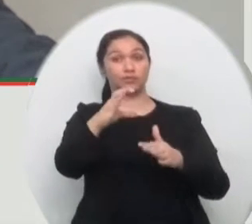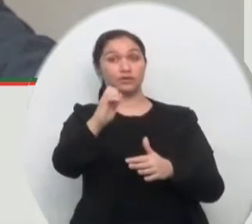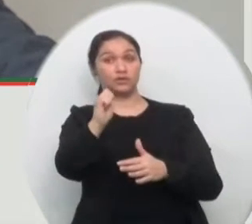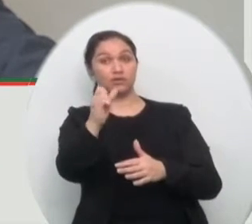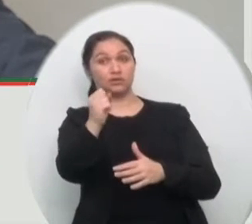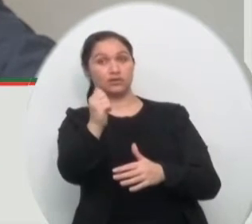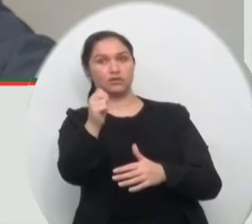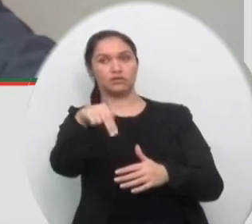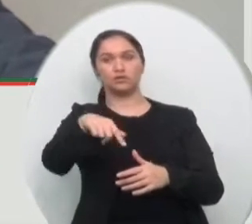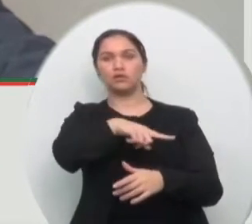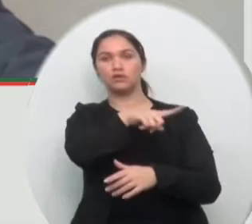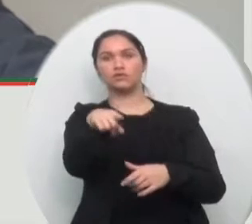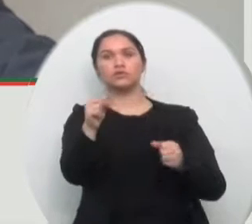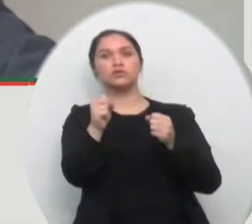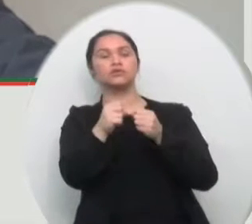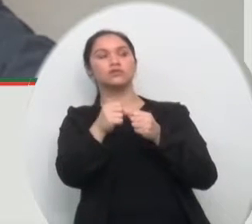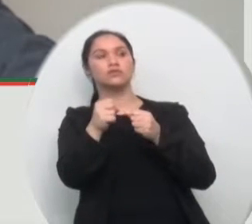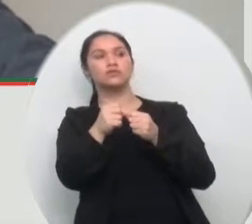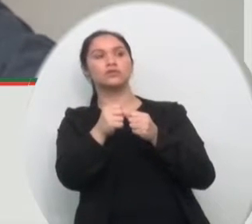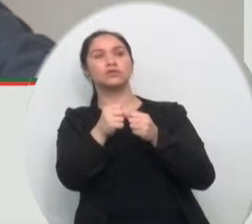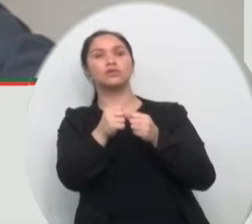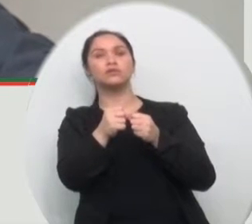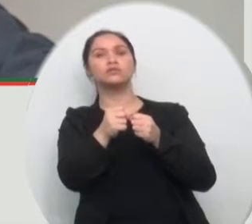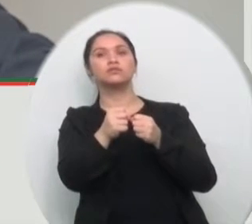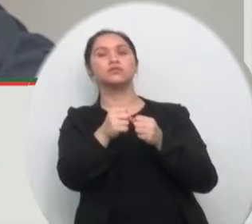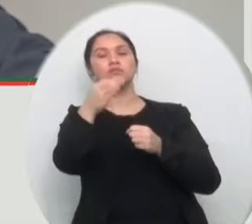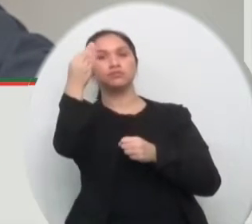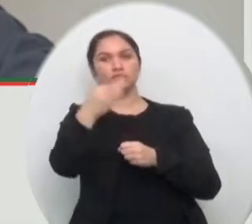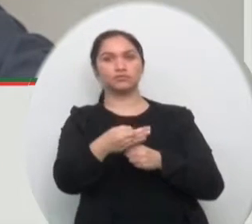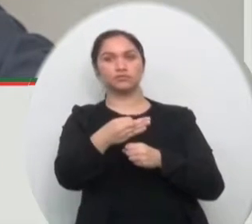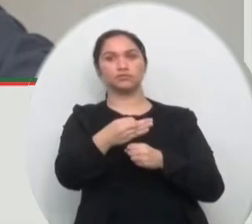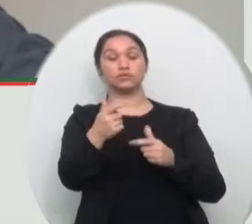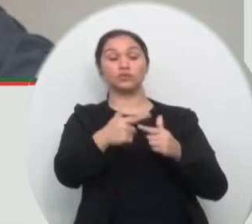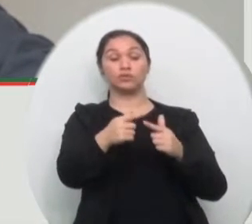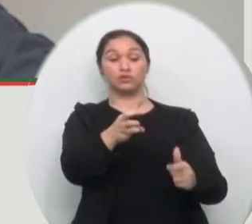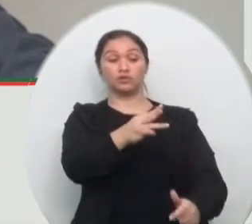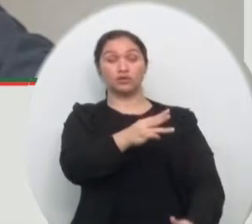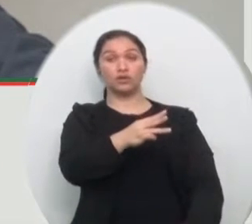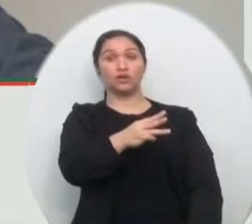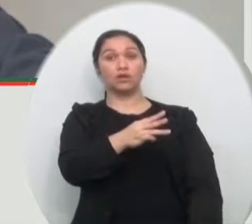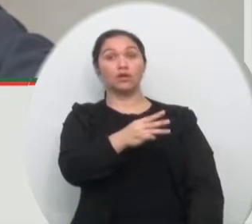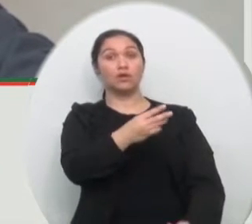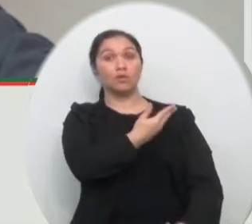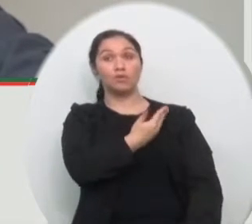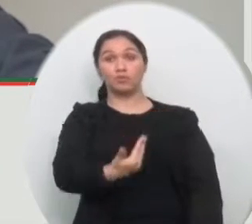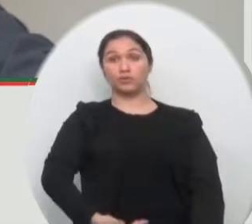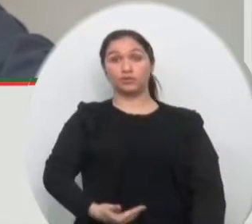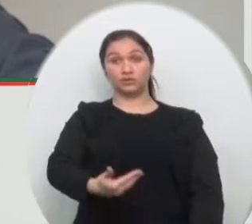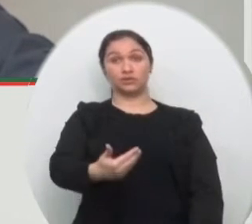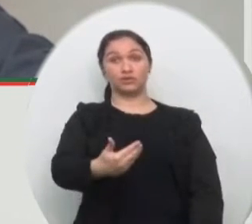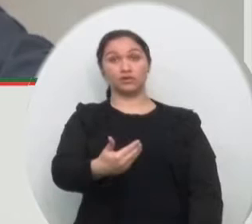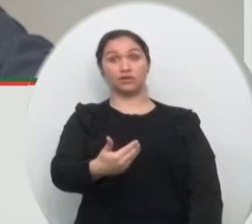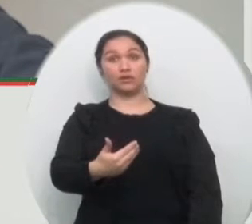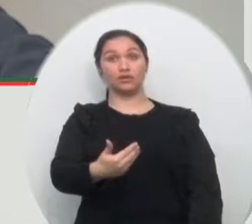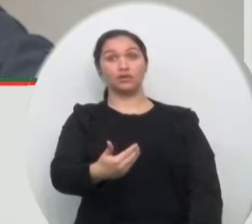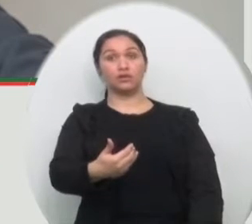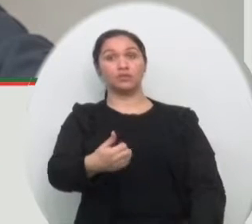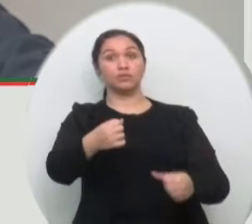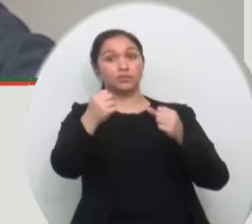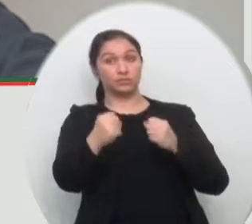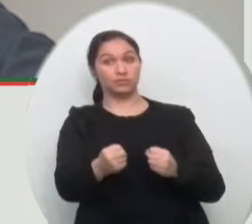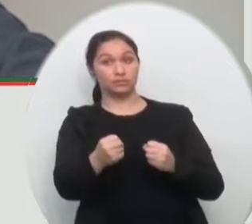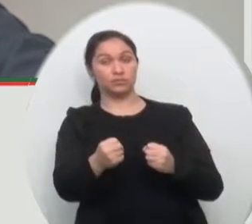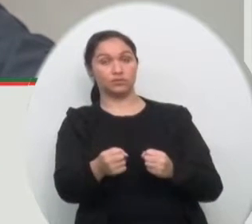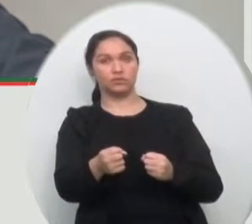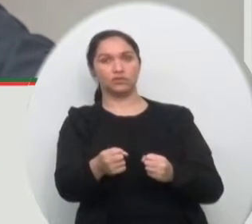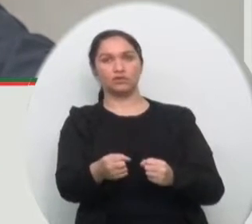tem que fazer a diferença, já que o poder público que tem a obrigação de fazer não faz, a comunidade tem que se levantar.